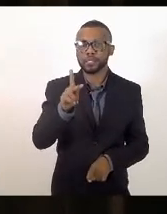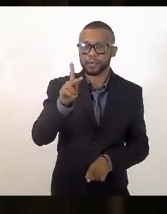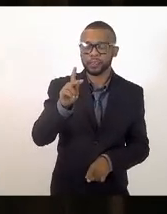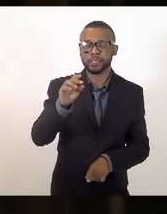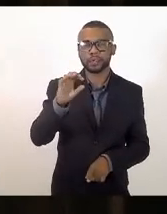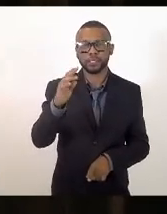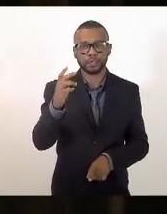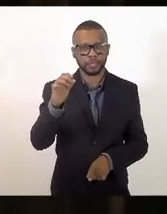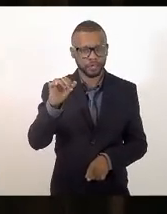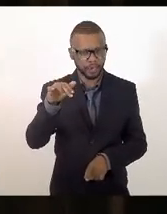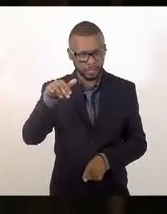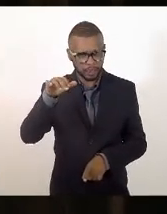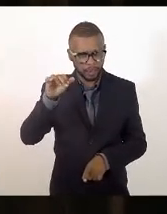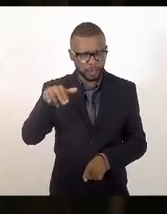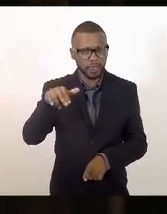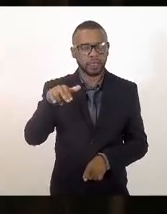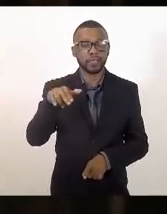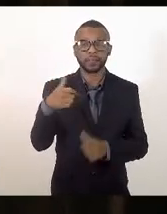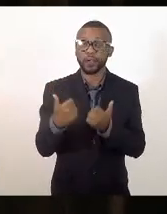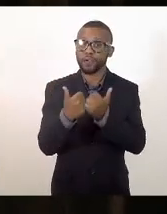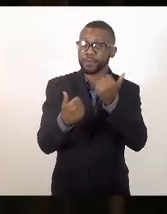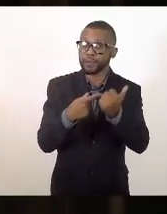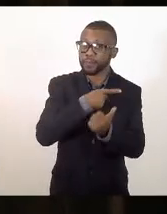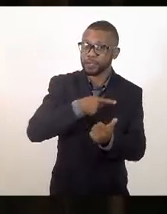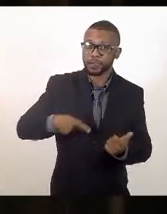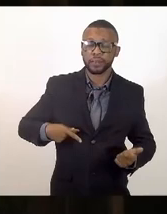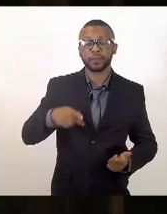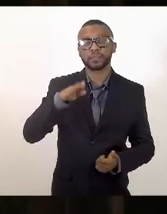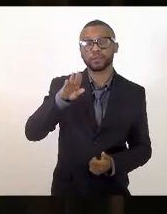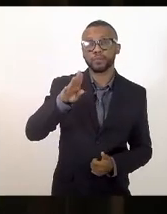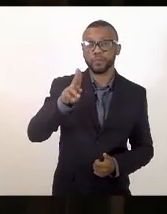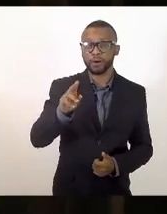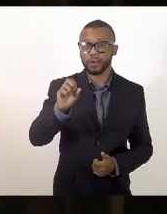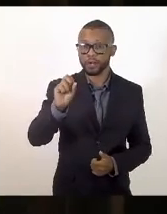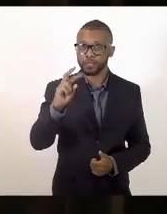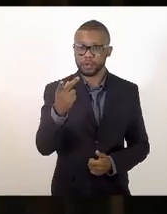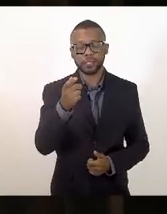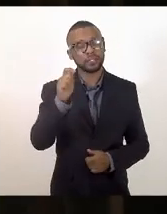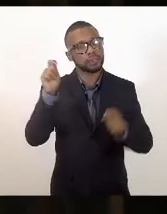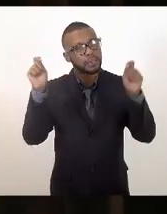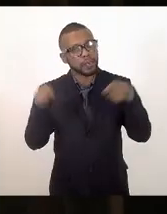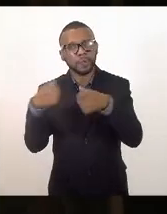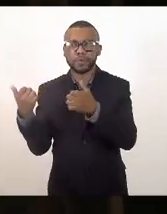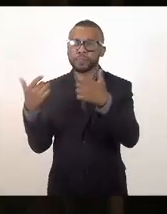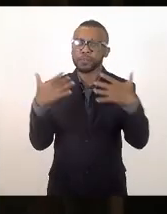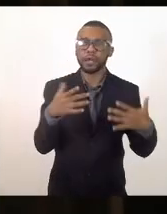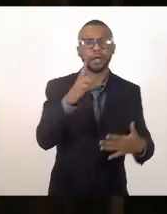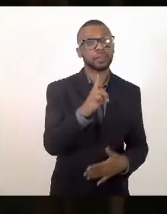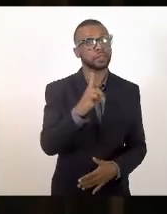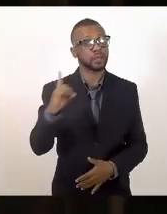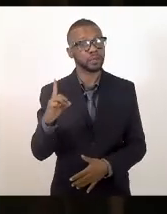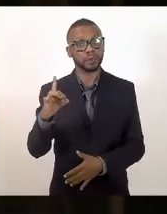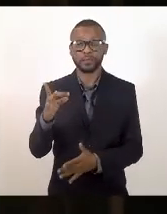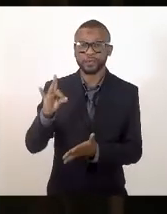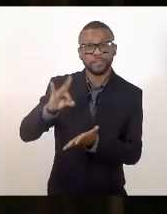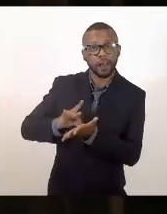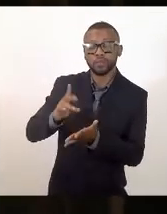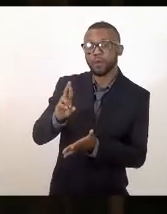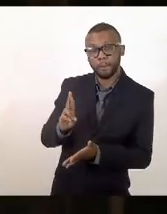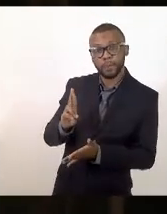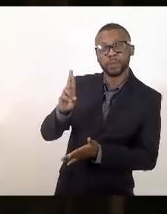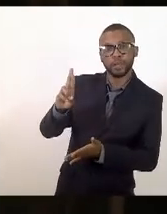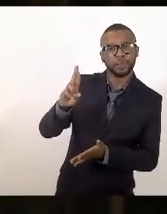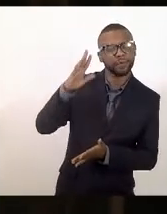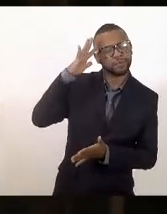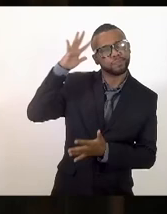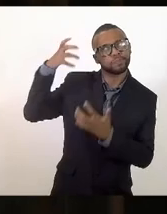Bush. Acho que são algumas figuras que a gente poderia falar da direita e, de fato, representam um pouco o que a gente